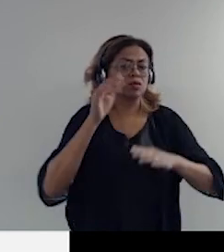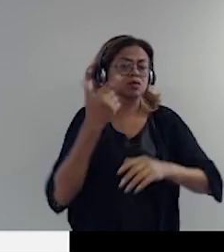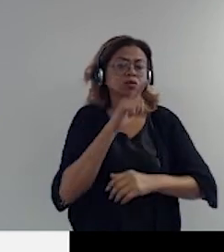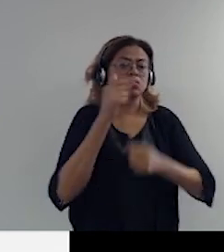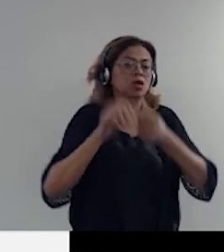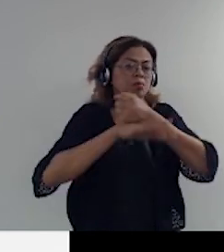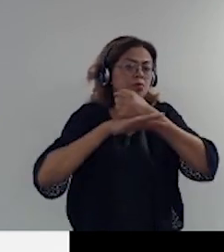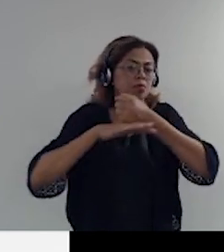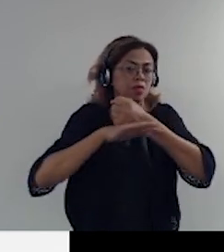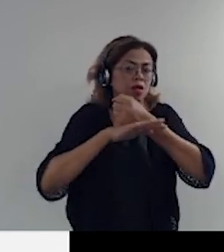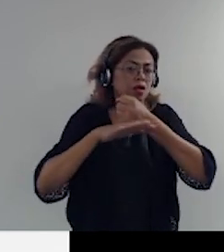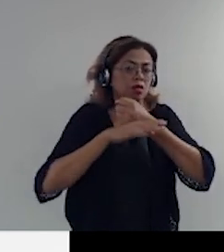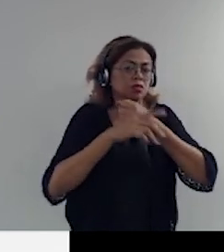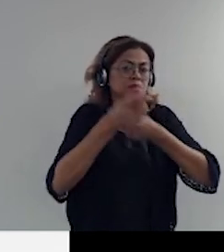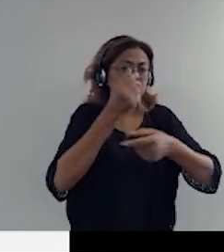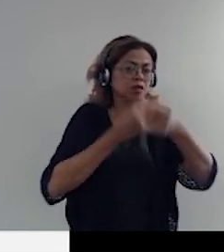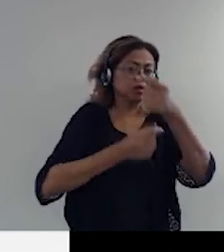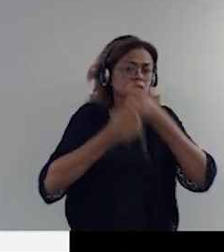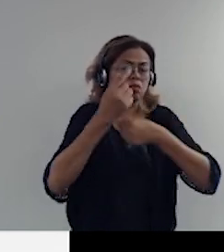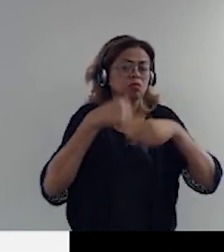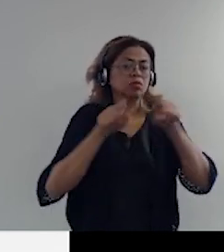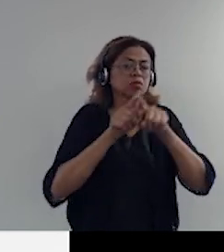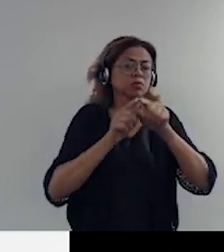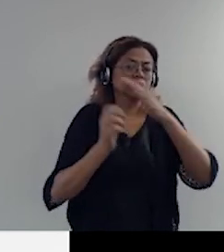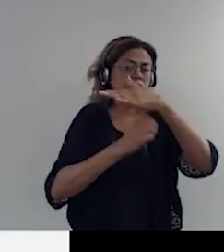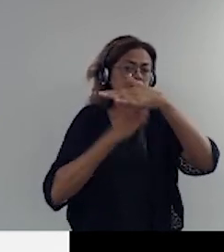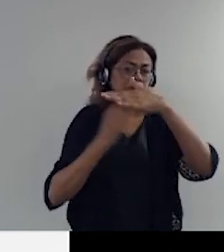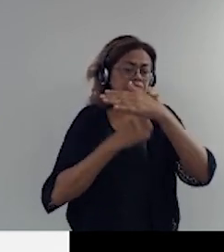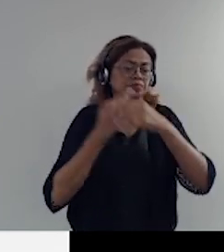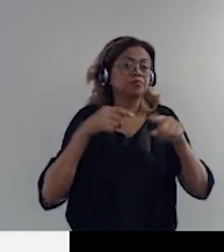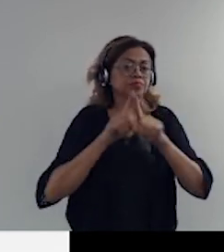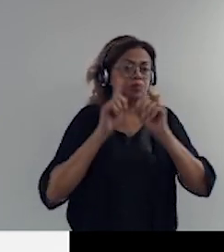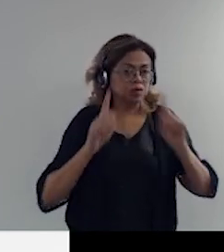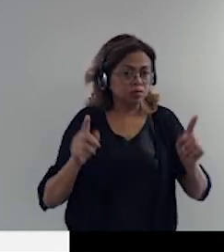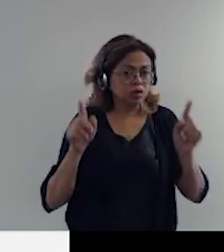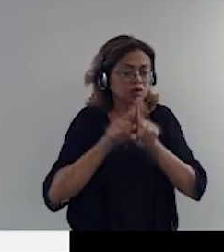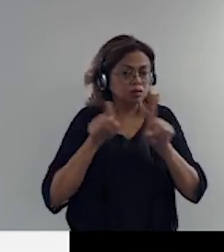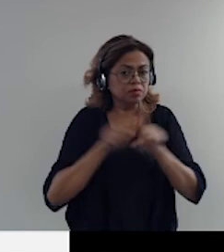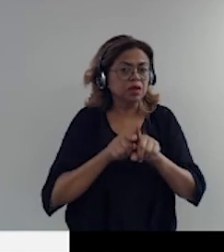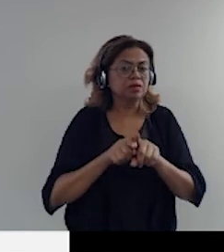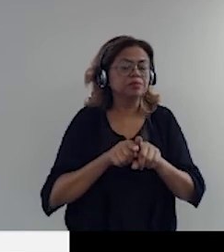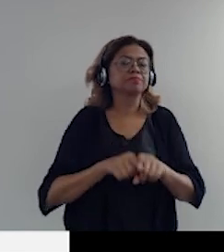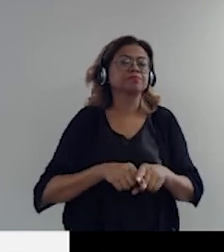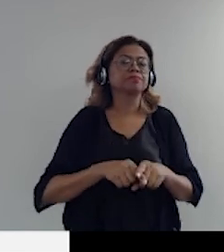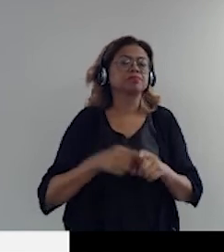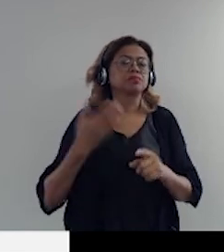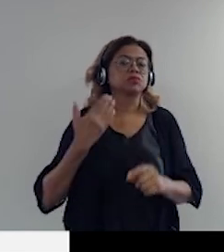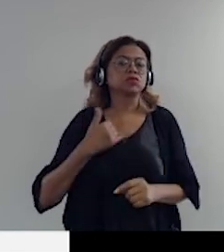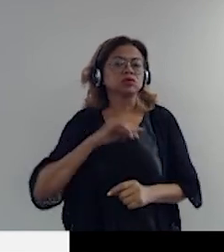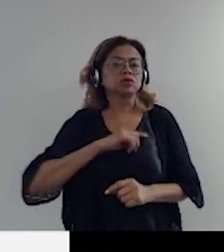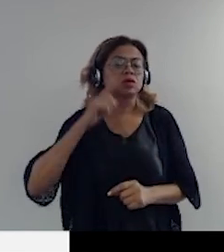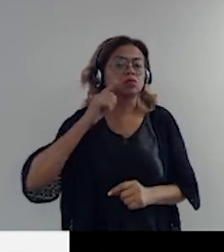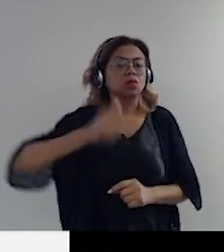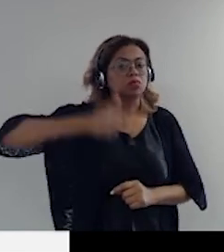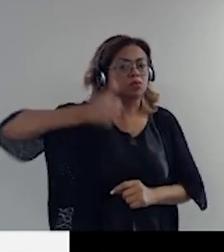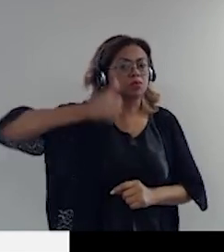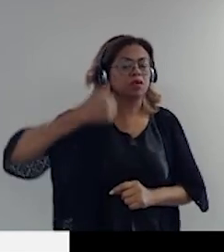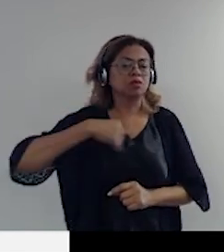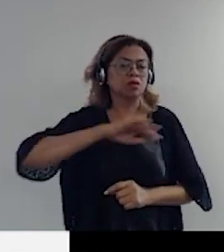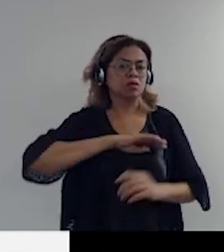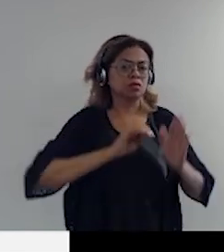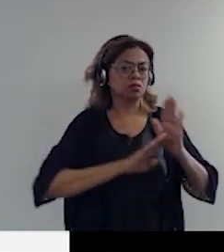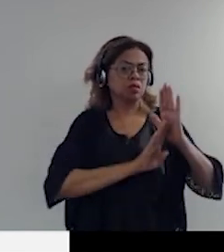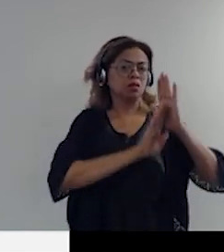da economia e das companhias. Mas, sobretudo, eu acho que essa